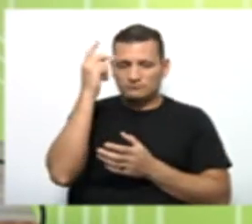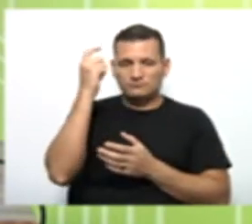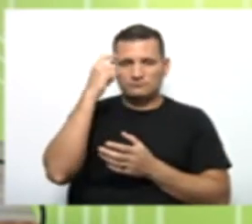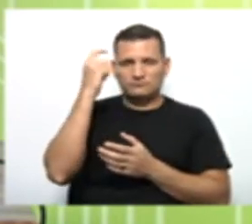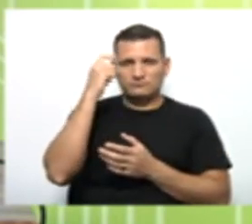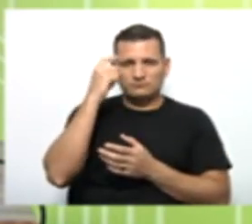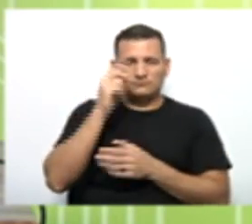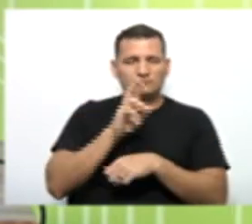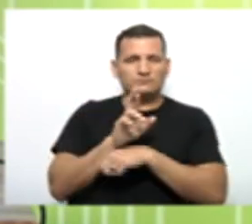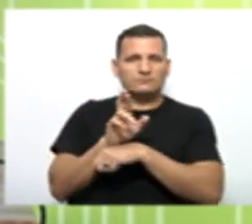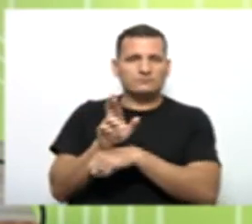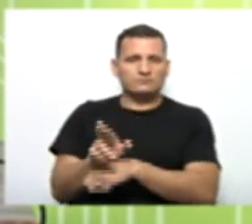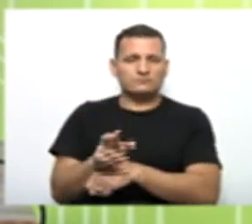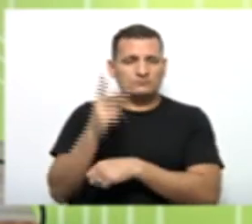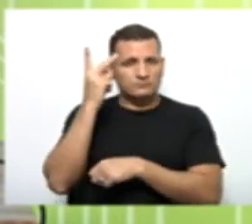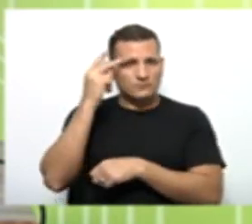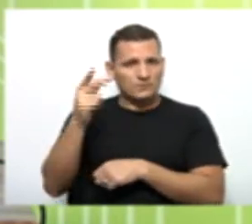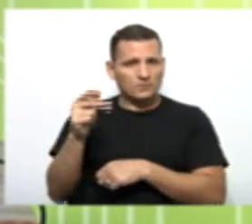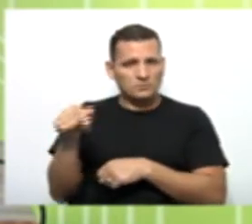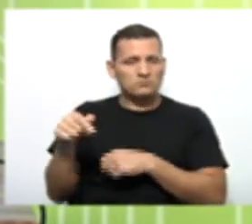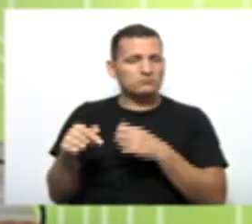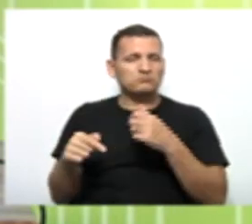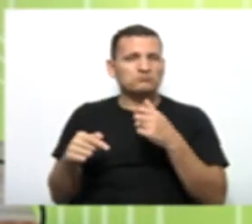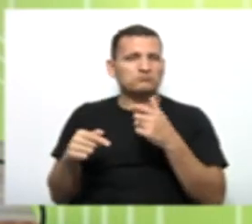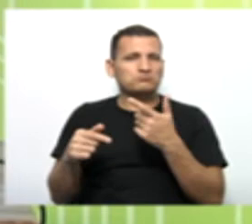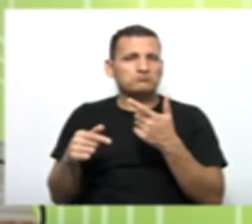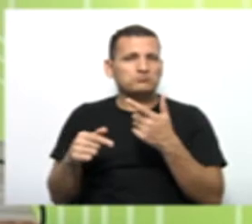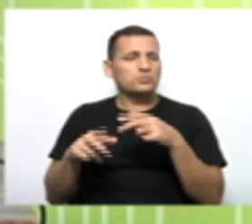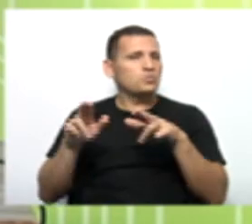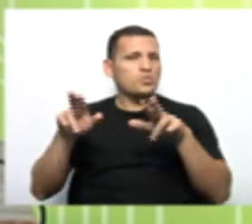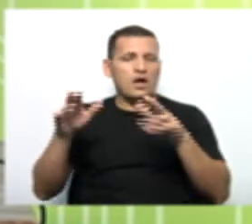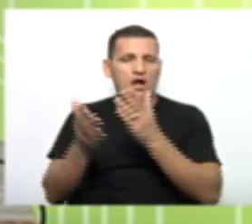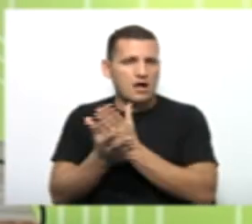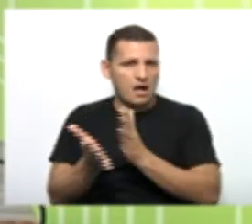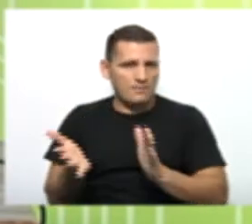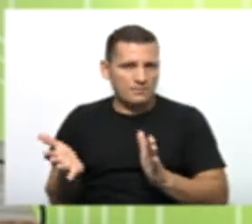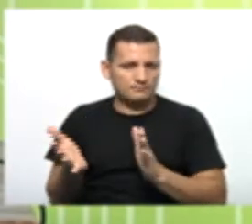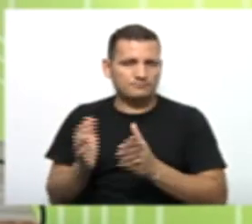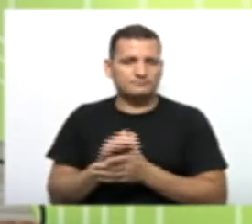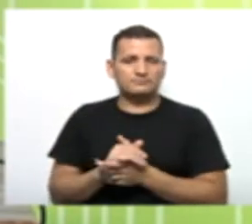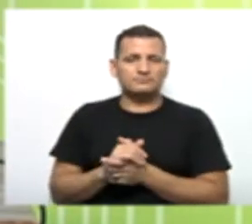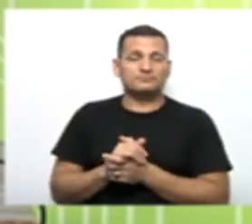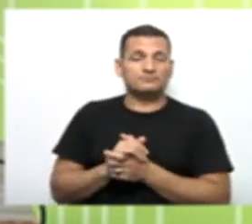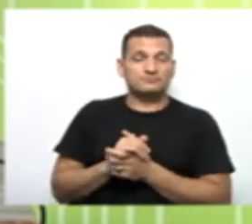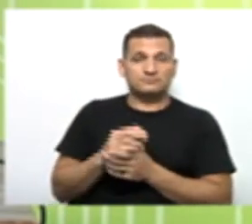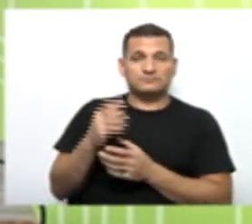recursos naturais eram ilimitados e que a